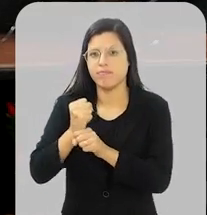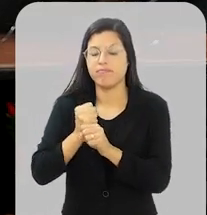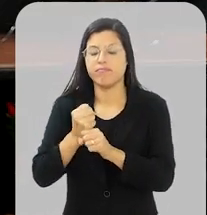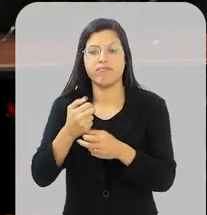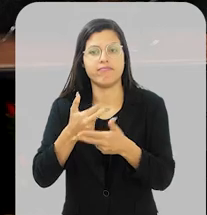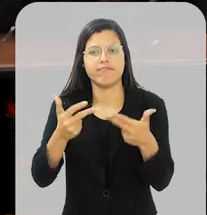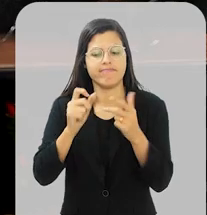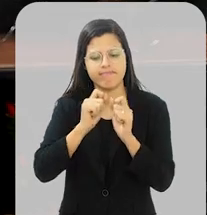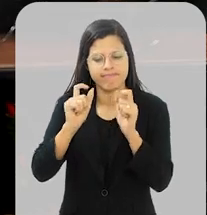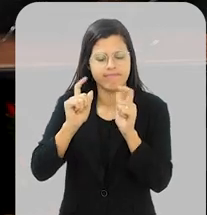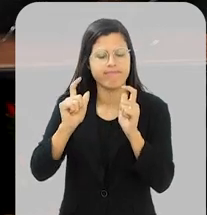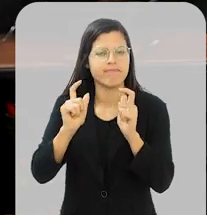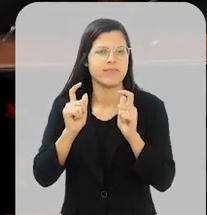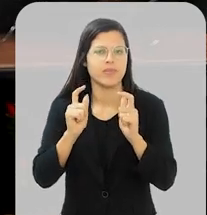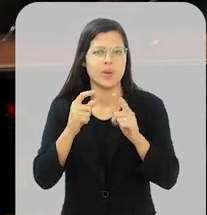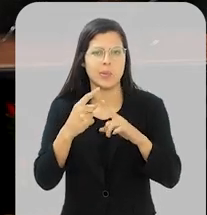atenção.